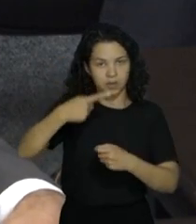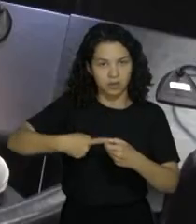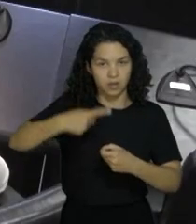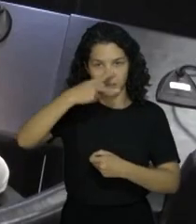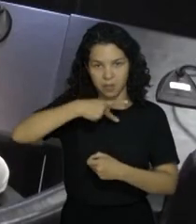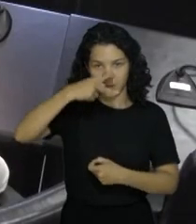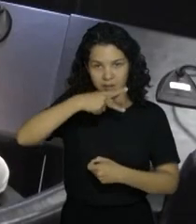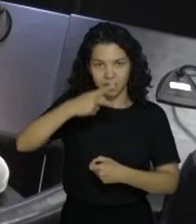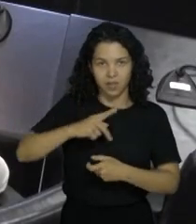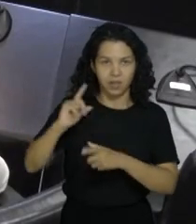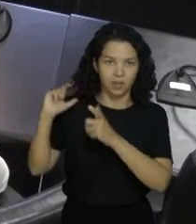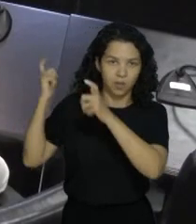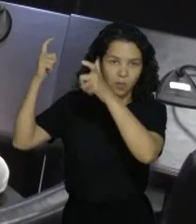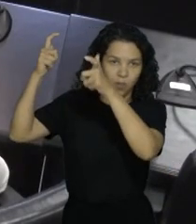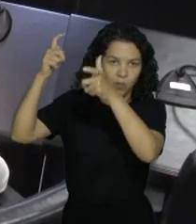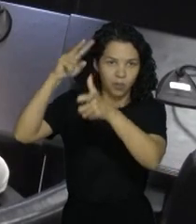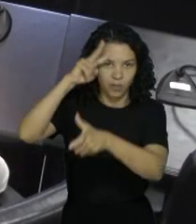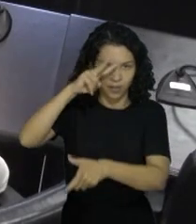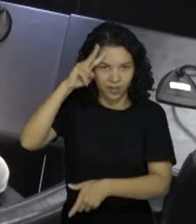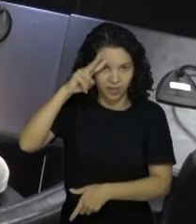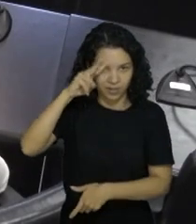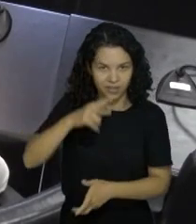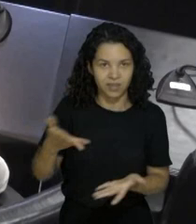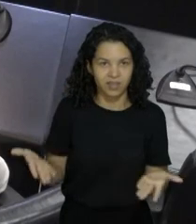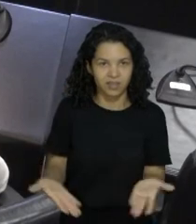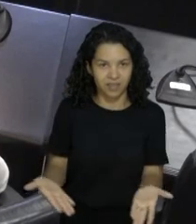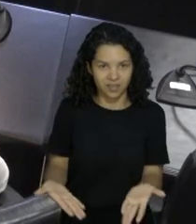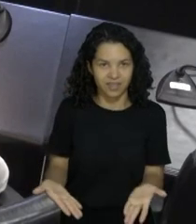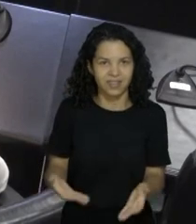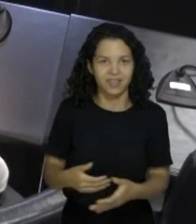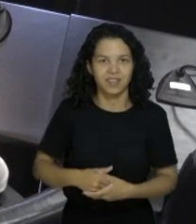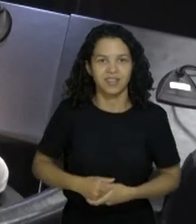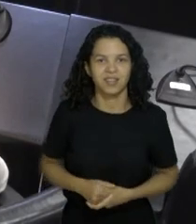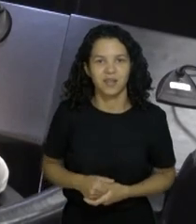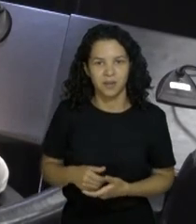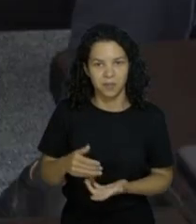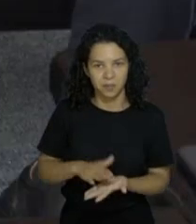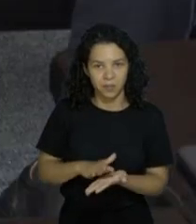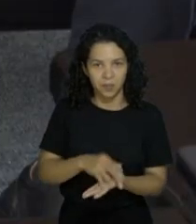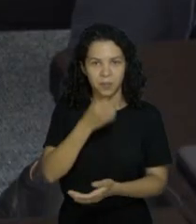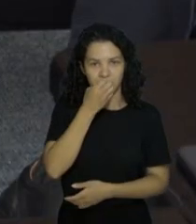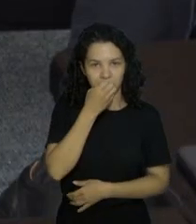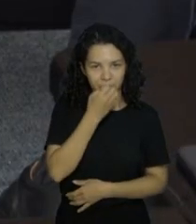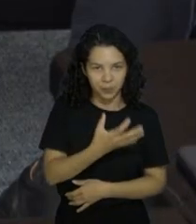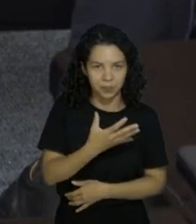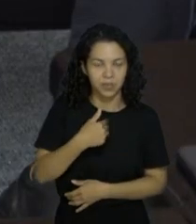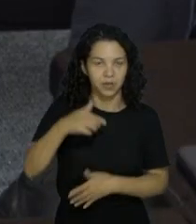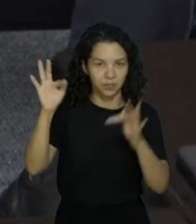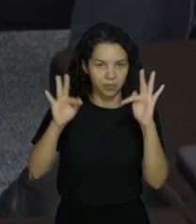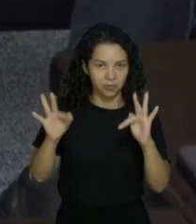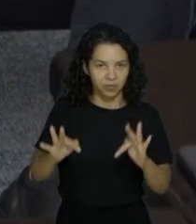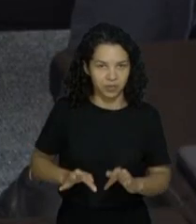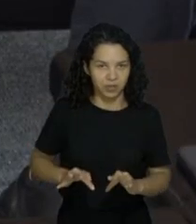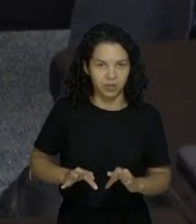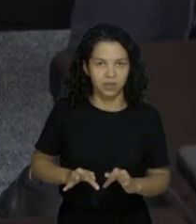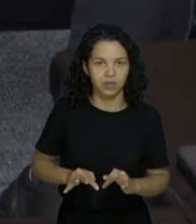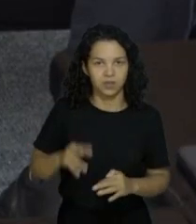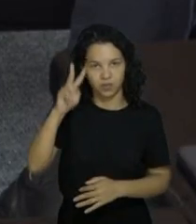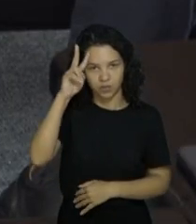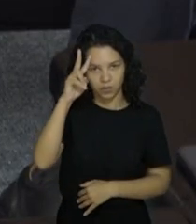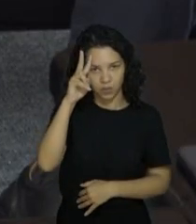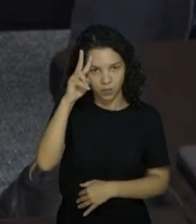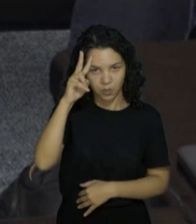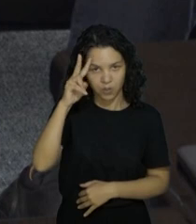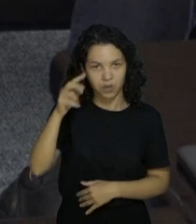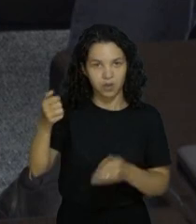histórico para depois chegar no presente isso é muito bacana e eu fico muito feliz contando essa história Júlio que nós